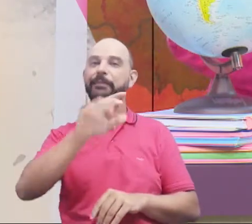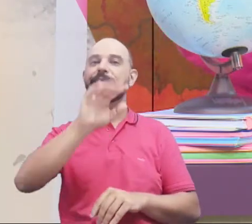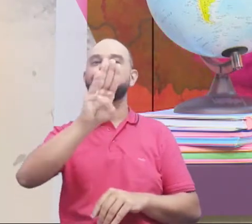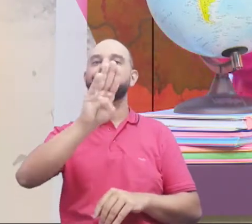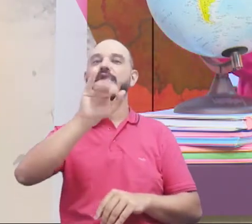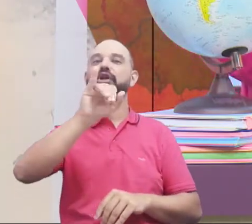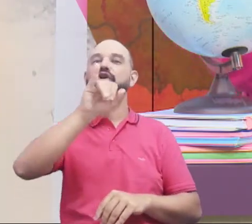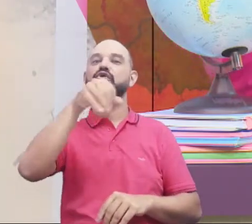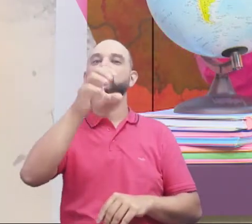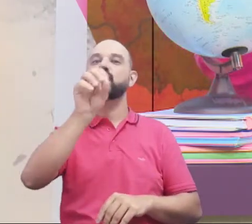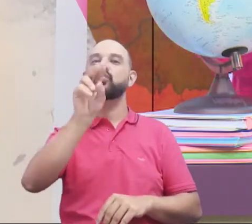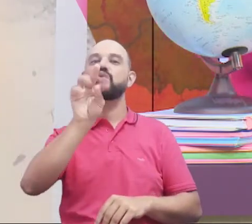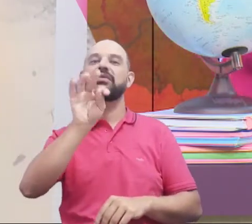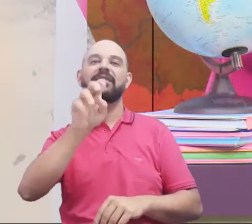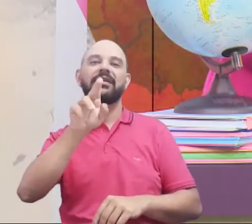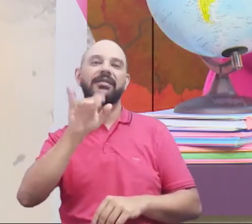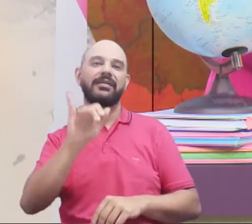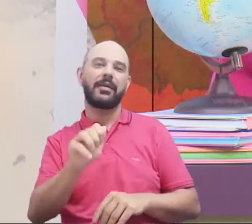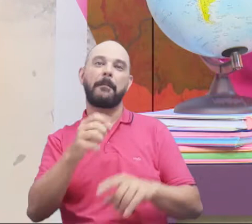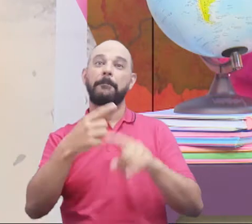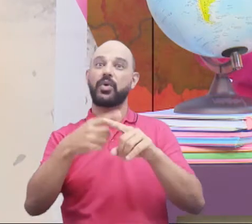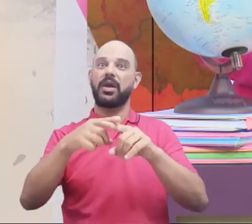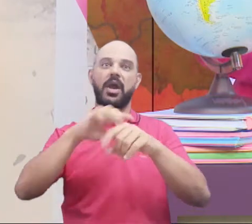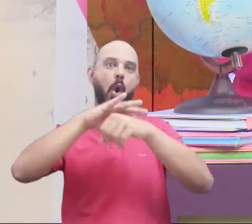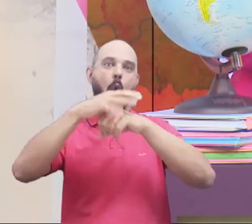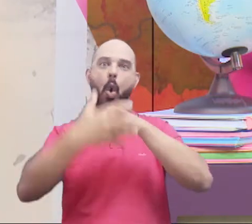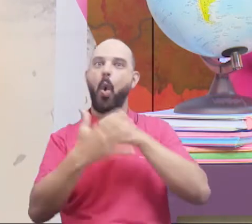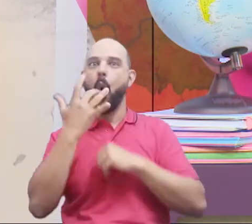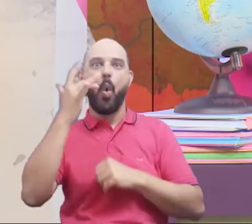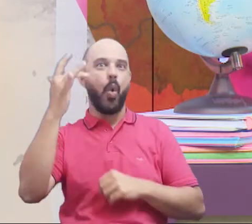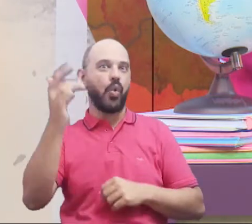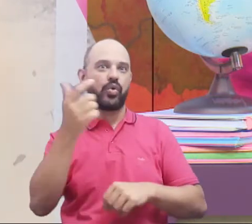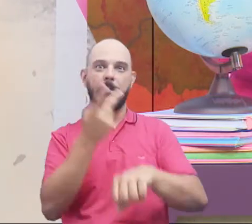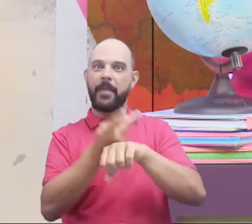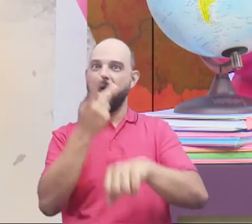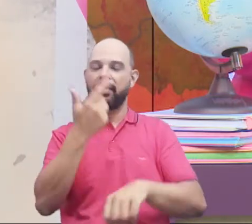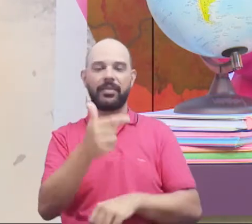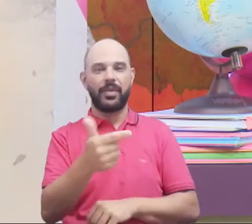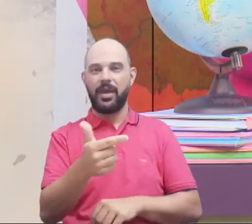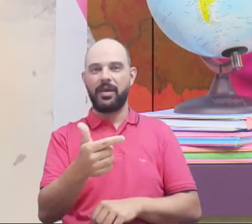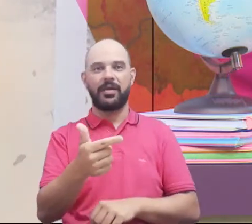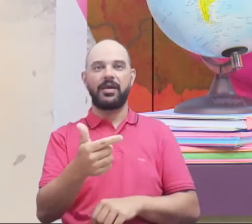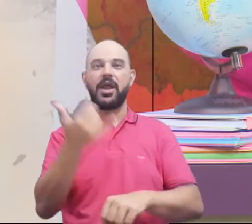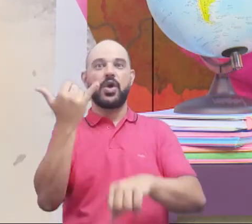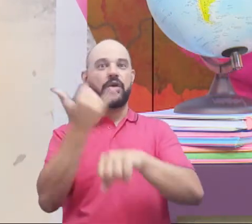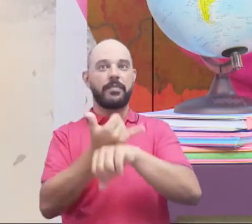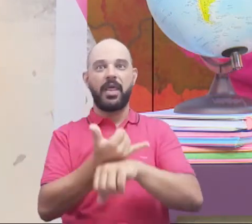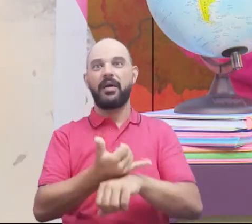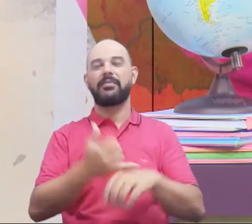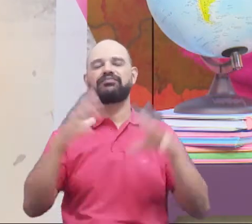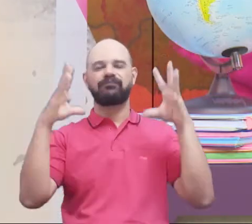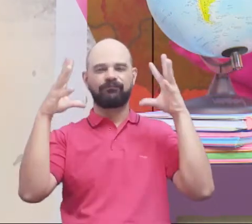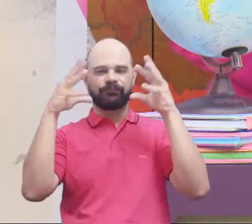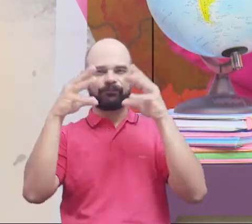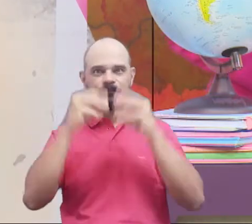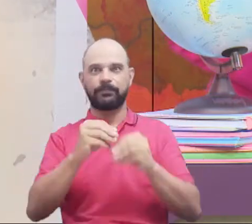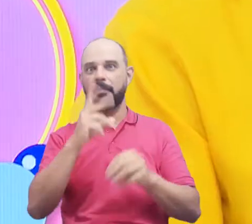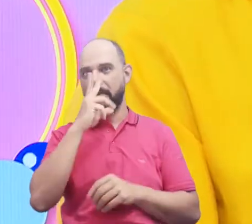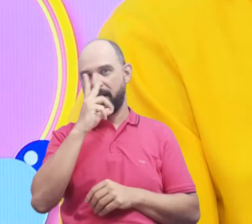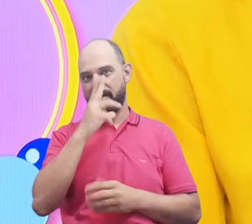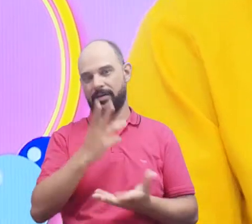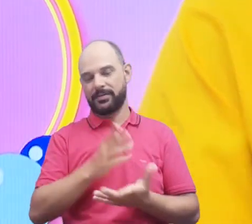pois não possuem banho em ouro, ródio ou prata, e os metais estão sujeitos a escurecer precocemente